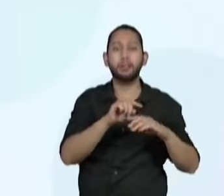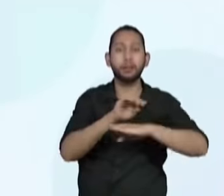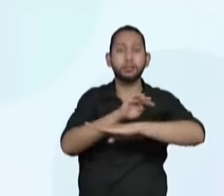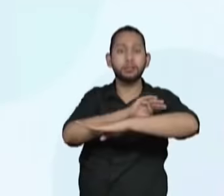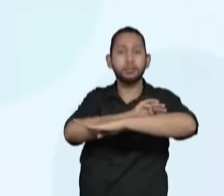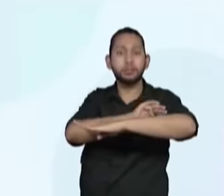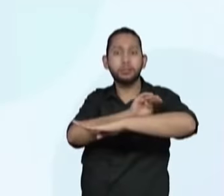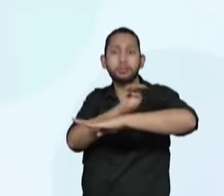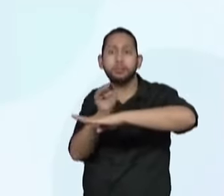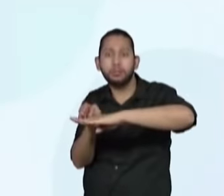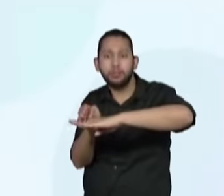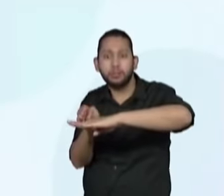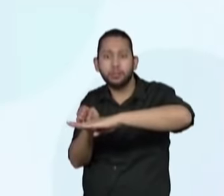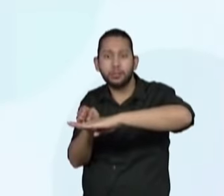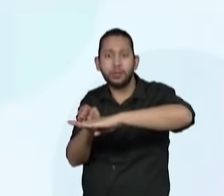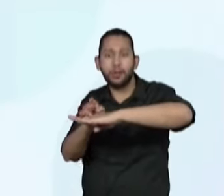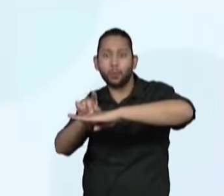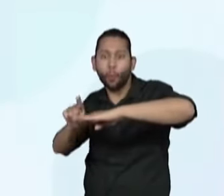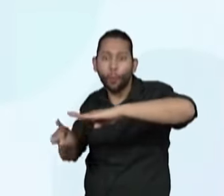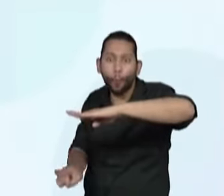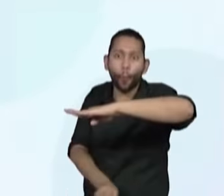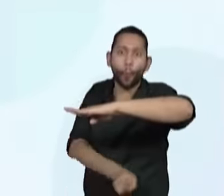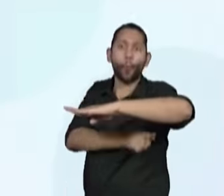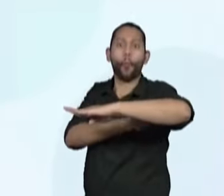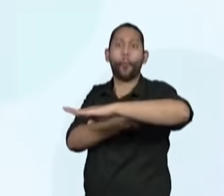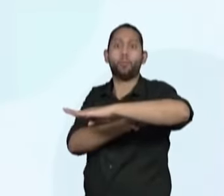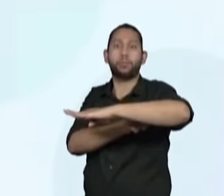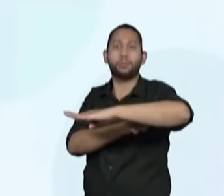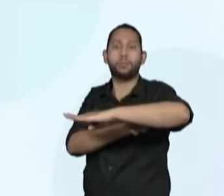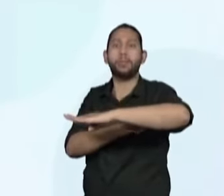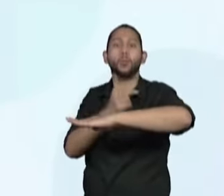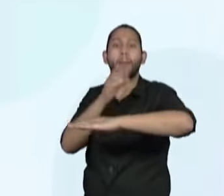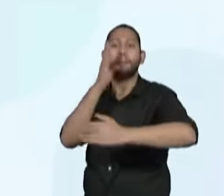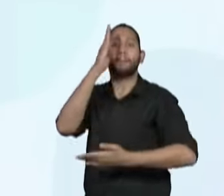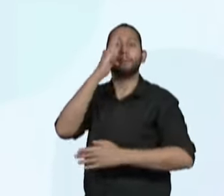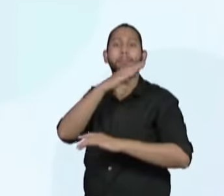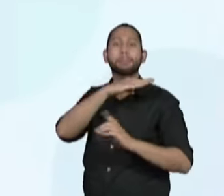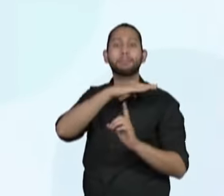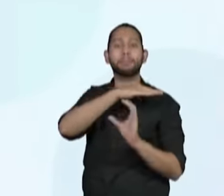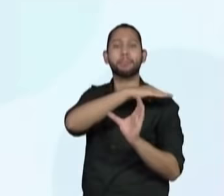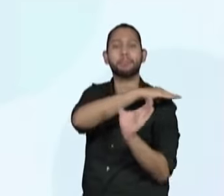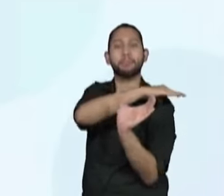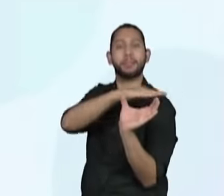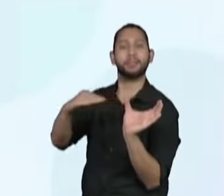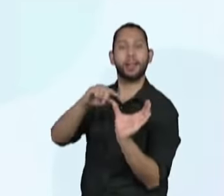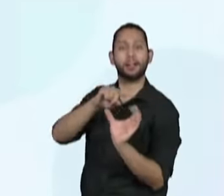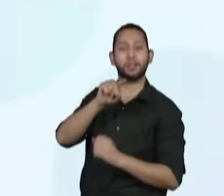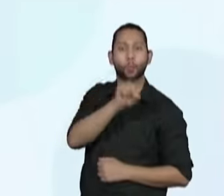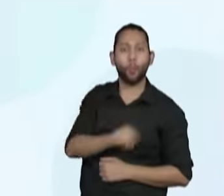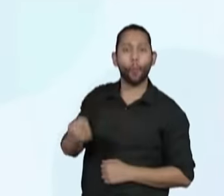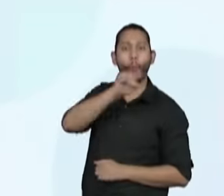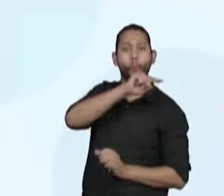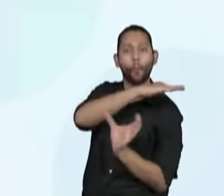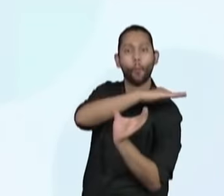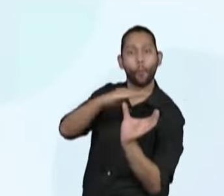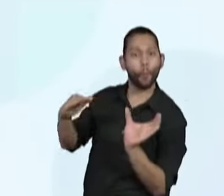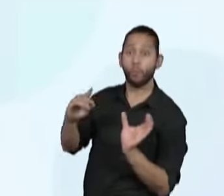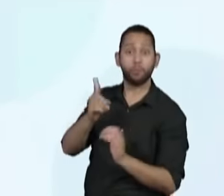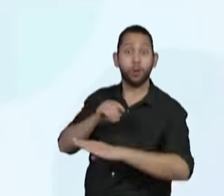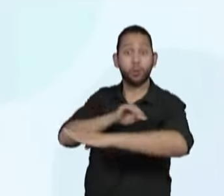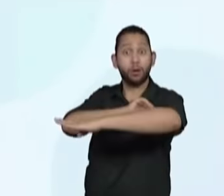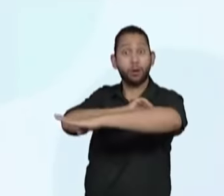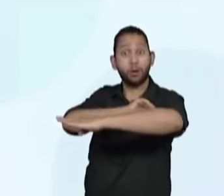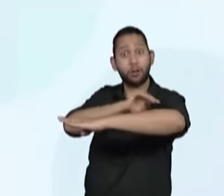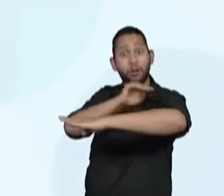né? Só que ele vai aparecer como se ele estivesse um pouquinho achatadinho. Ele não vai ter uma altura muito grande